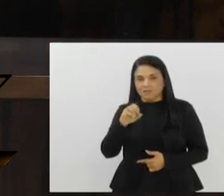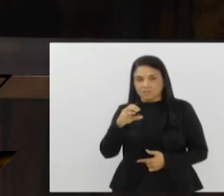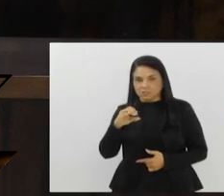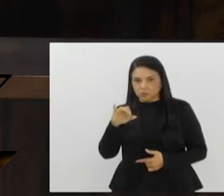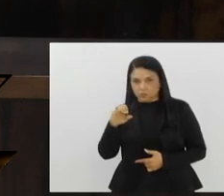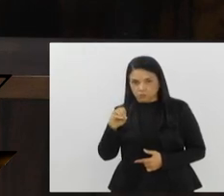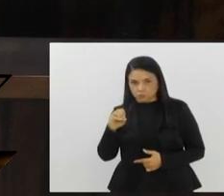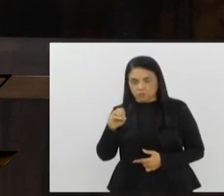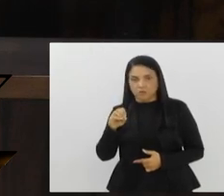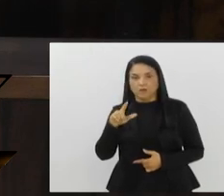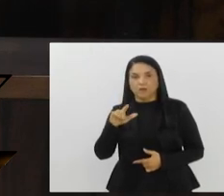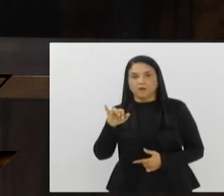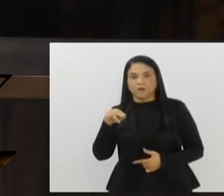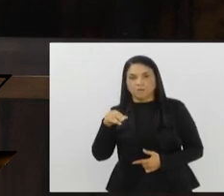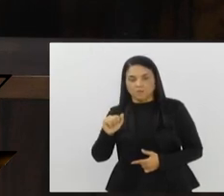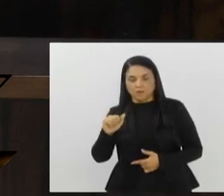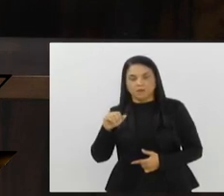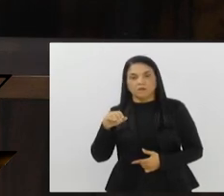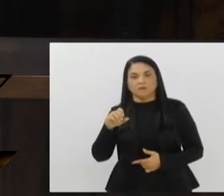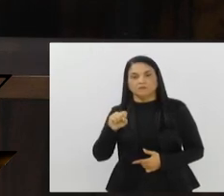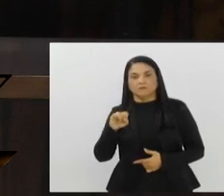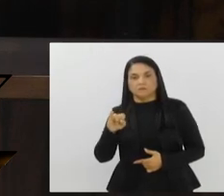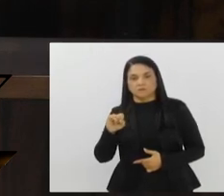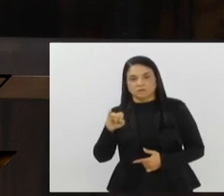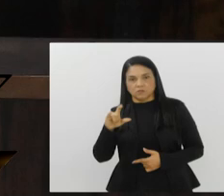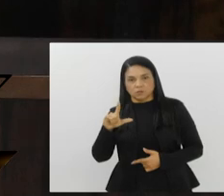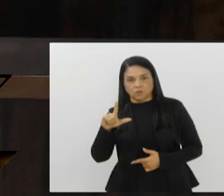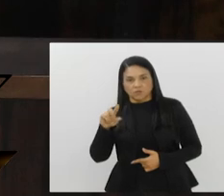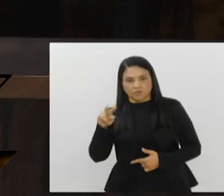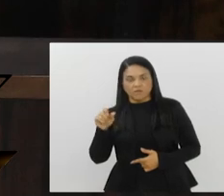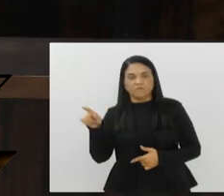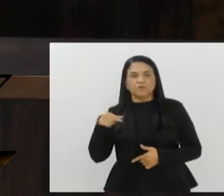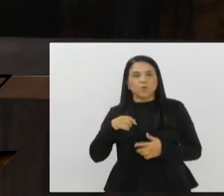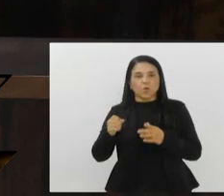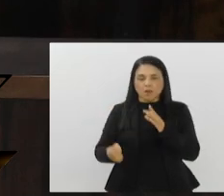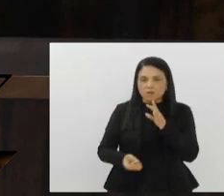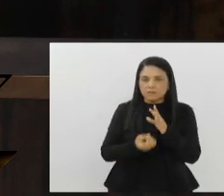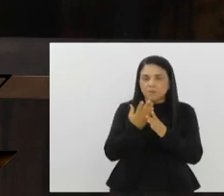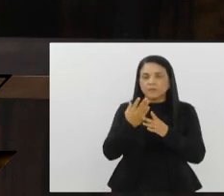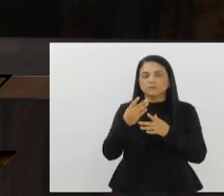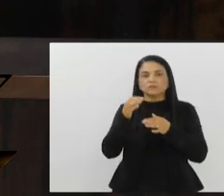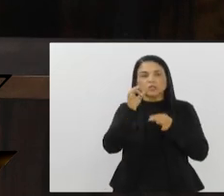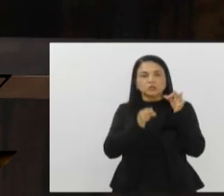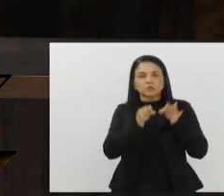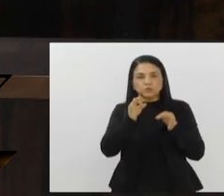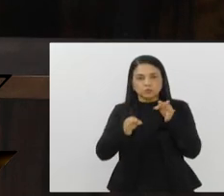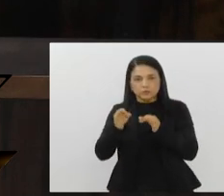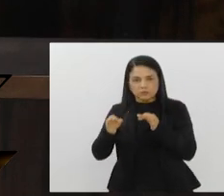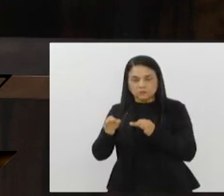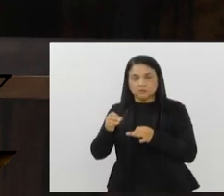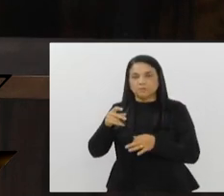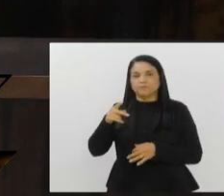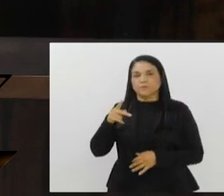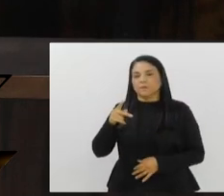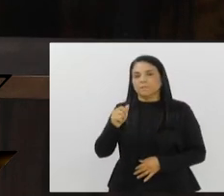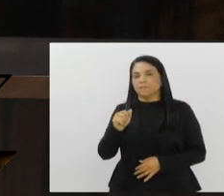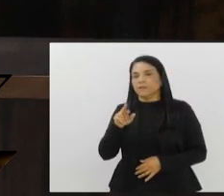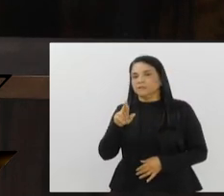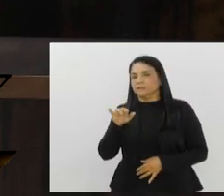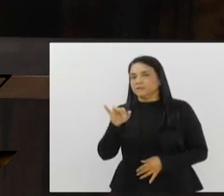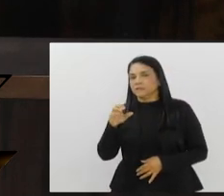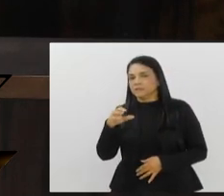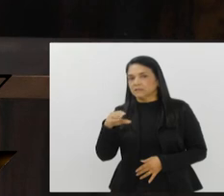eh da cátedra da da juíza Acioli Patrícia sioli e a